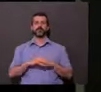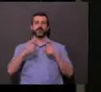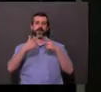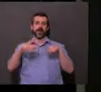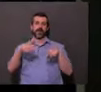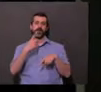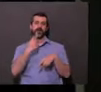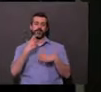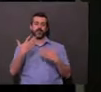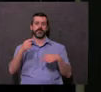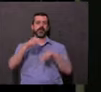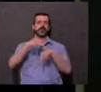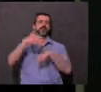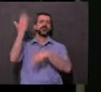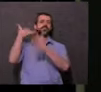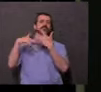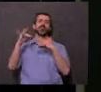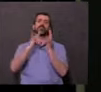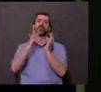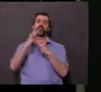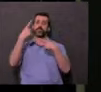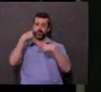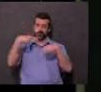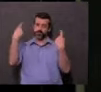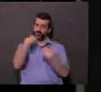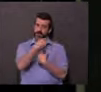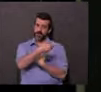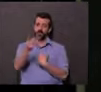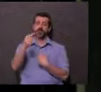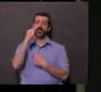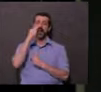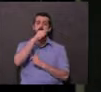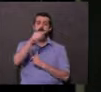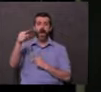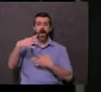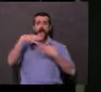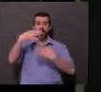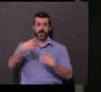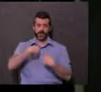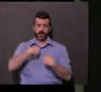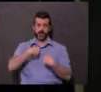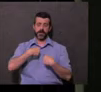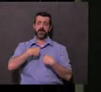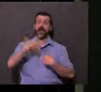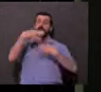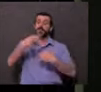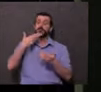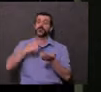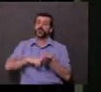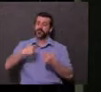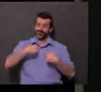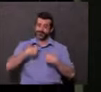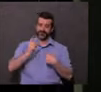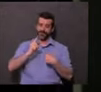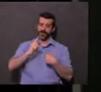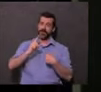Jesus cried out and said, whoever believes in me believes not only in me, but also